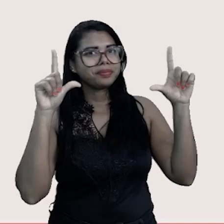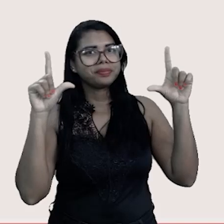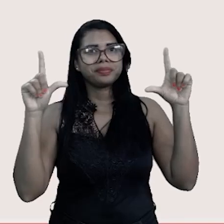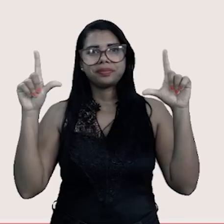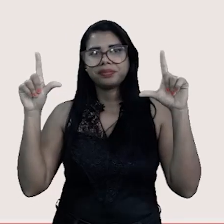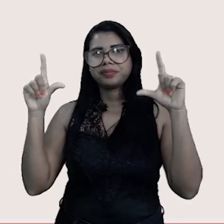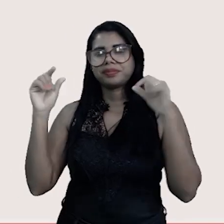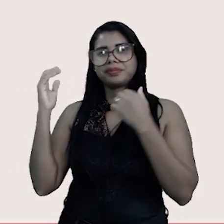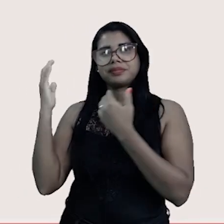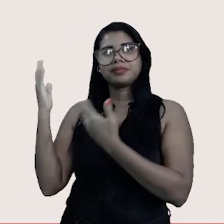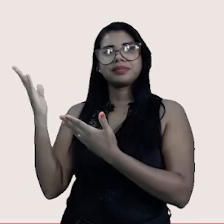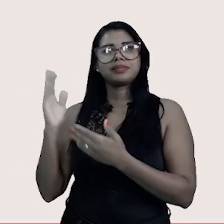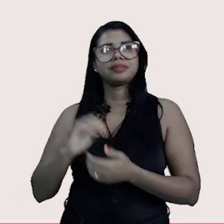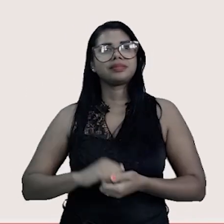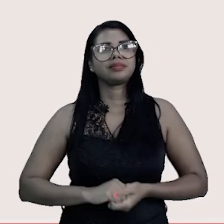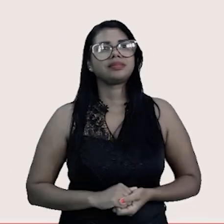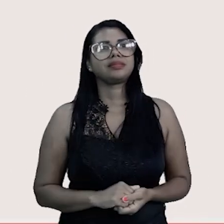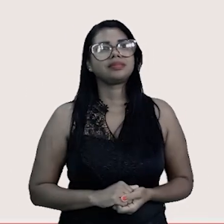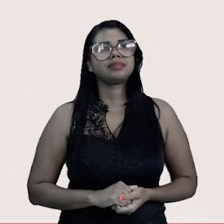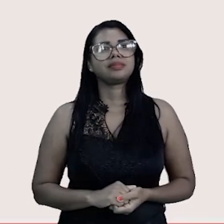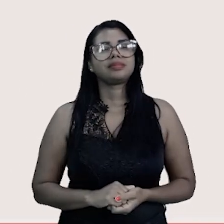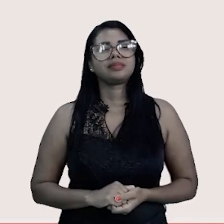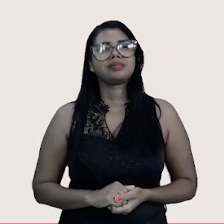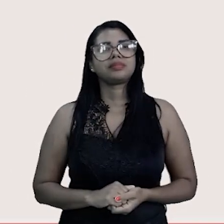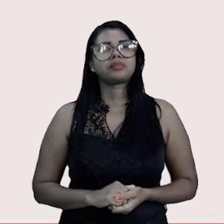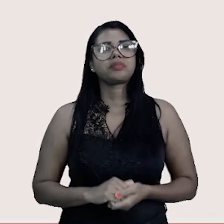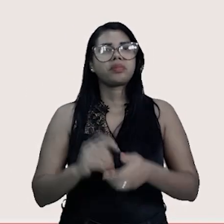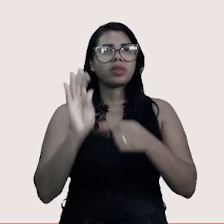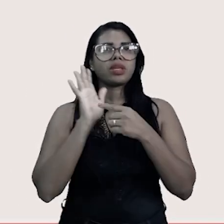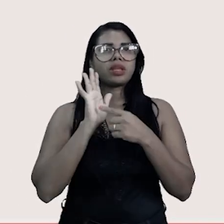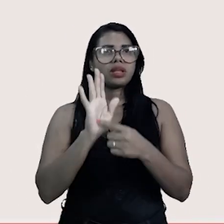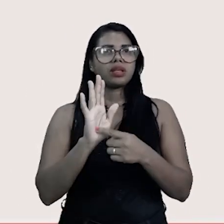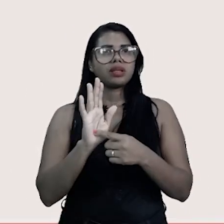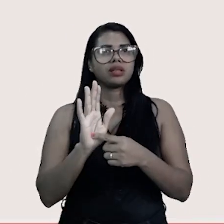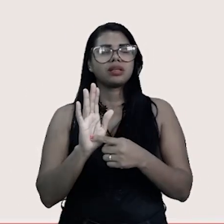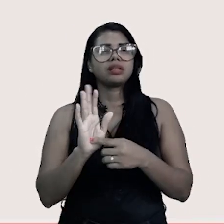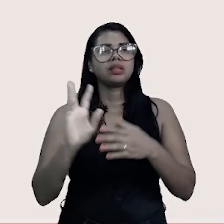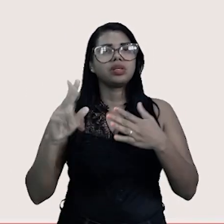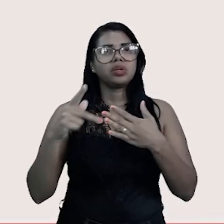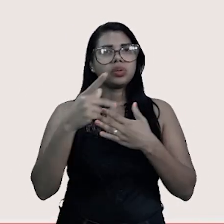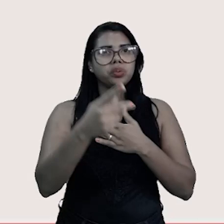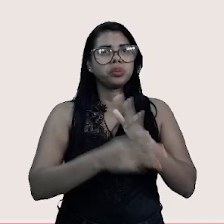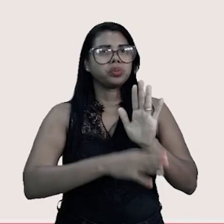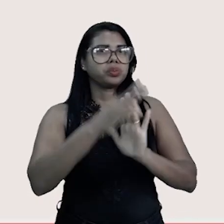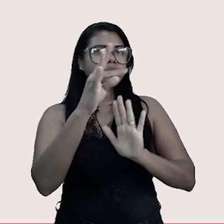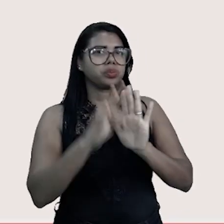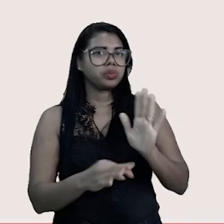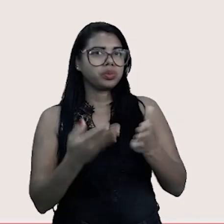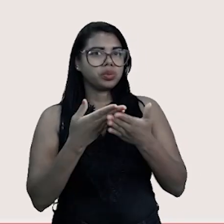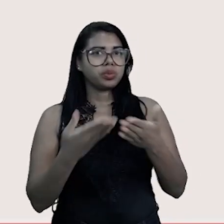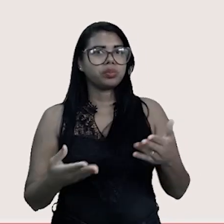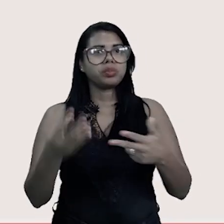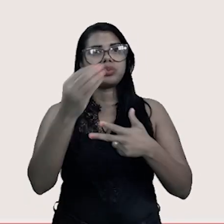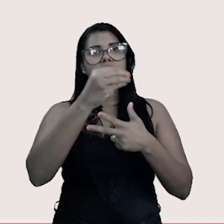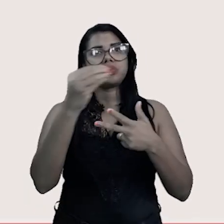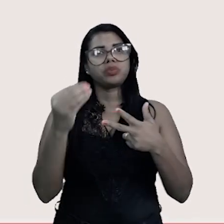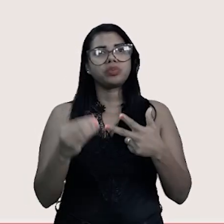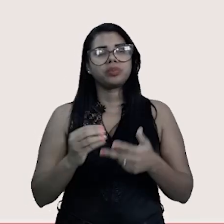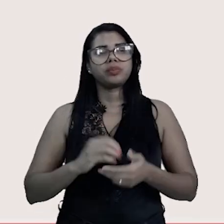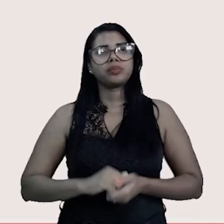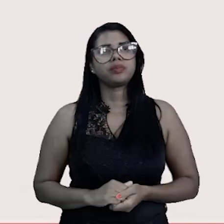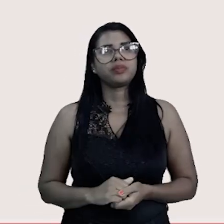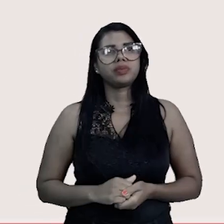Polissíndeto. O polissíndeto aparece com alguma frequência na prova do Enem. Então fica atento porque